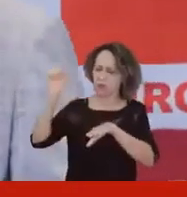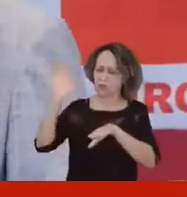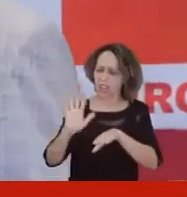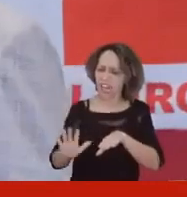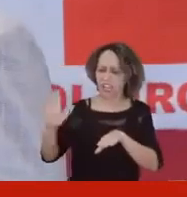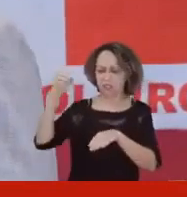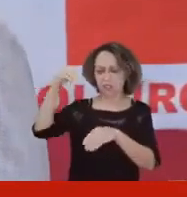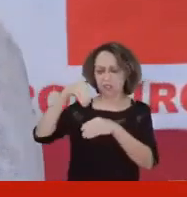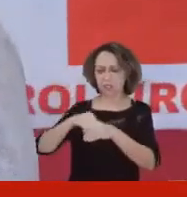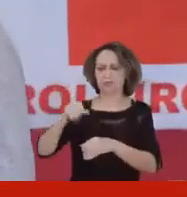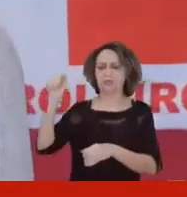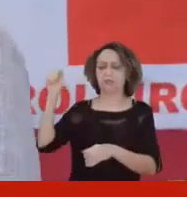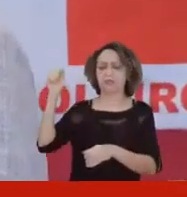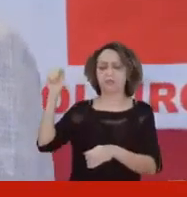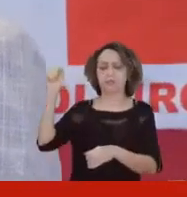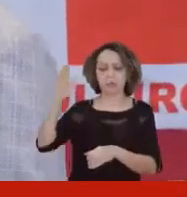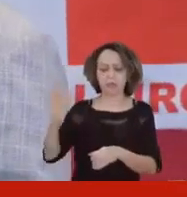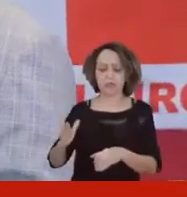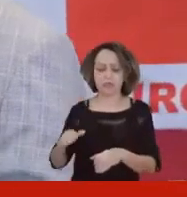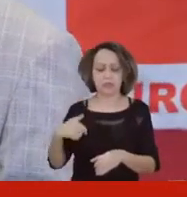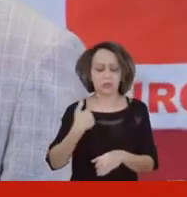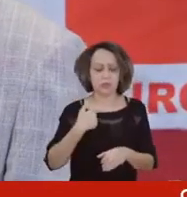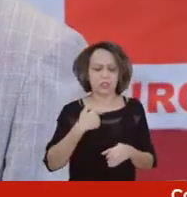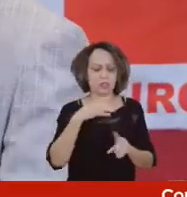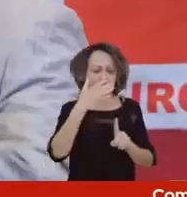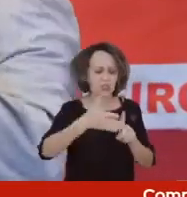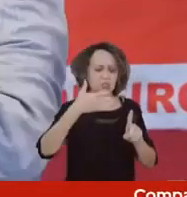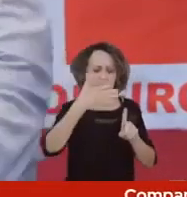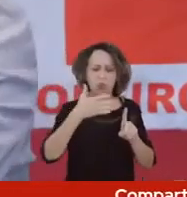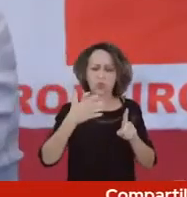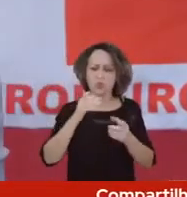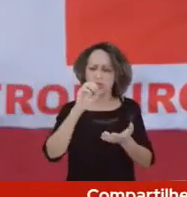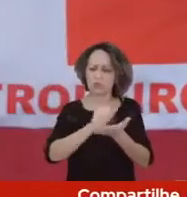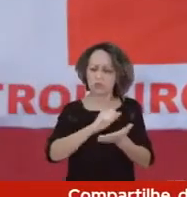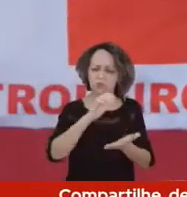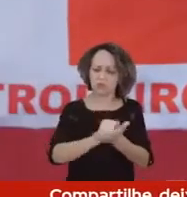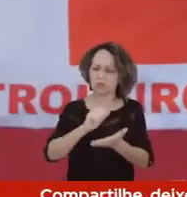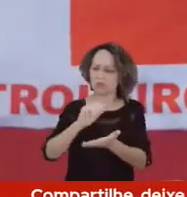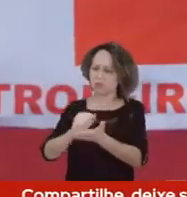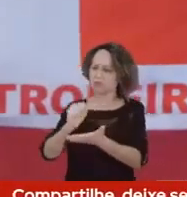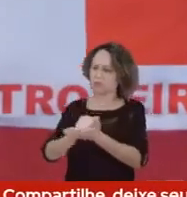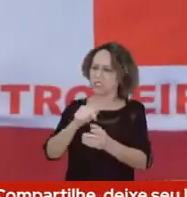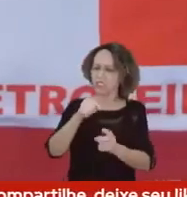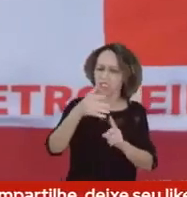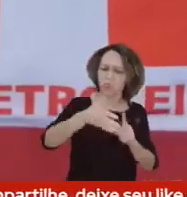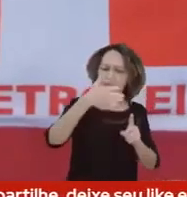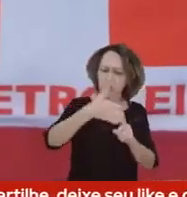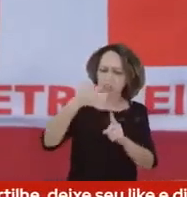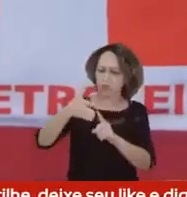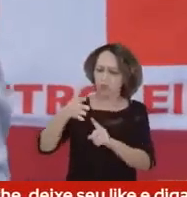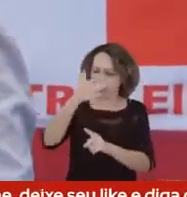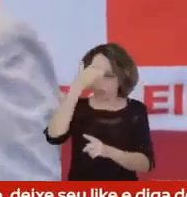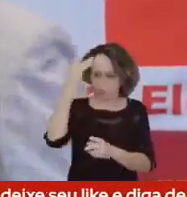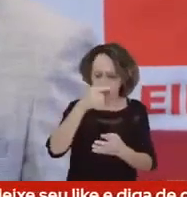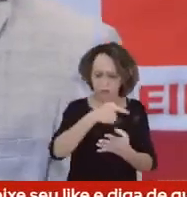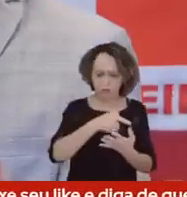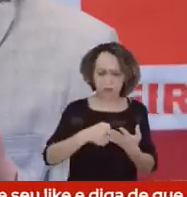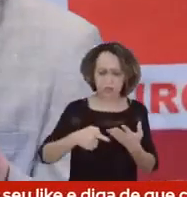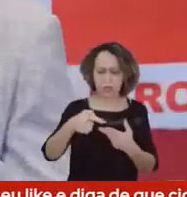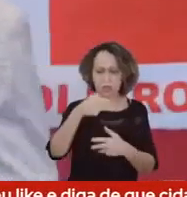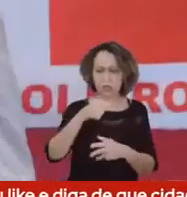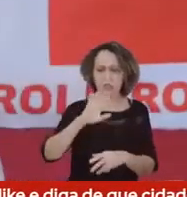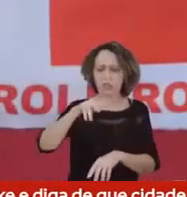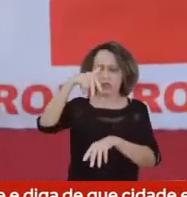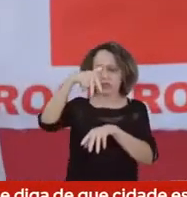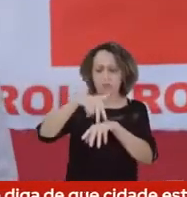companheiros fizeram aqui, notadamente o discurso do Estrela, os companheiros que falaram aqui na frente e do Gabriele,